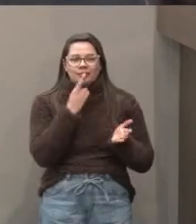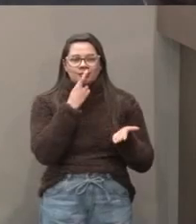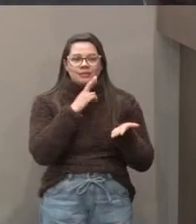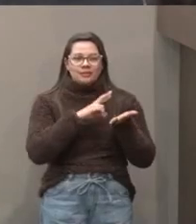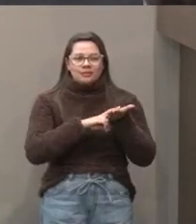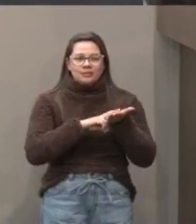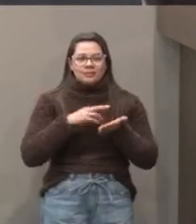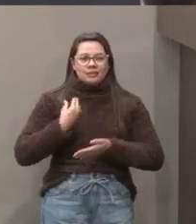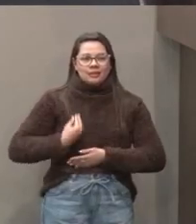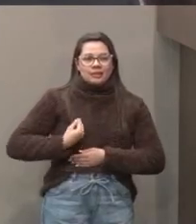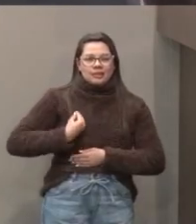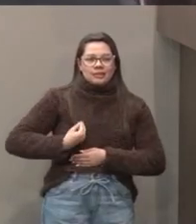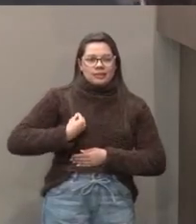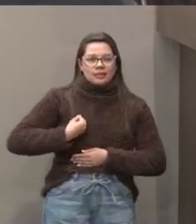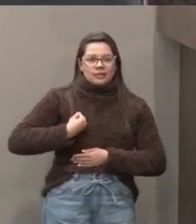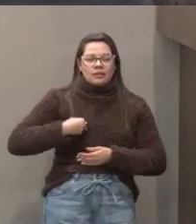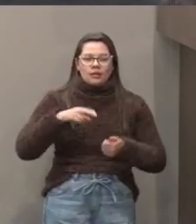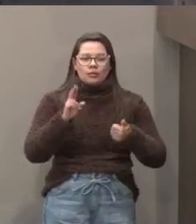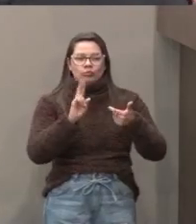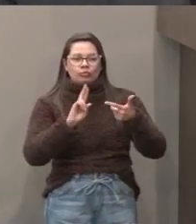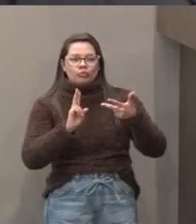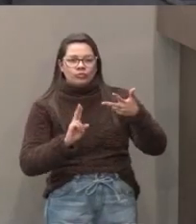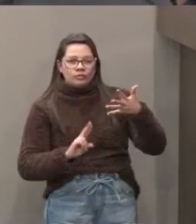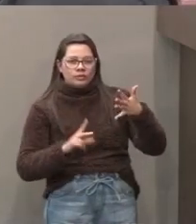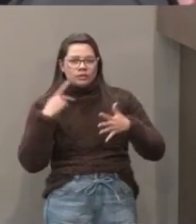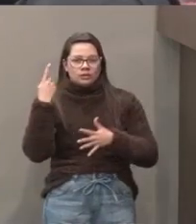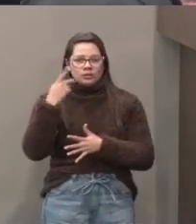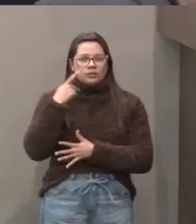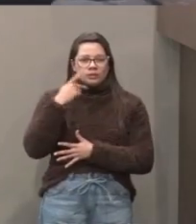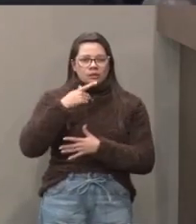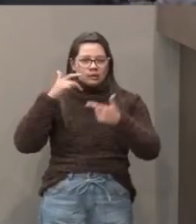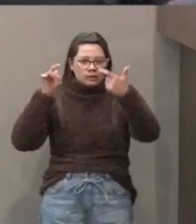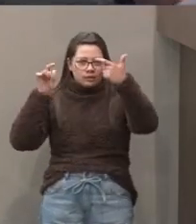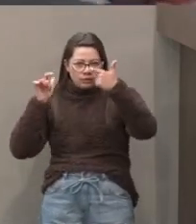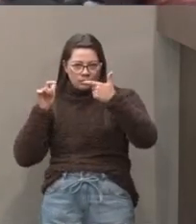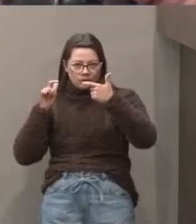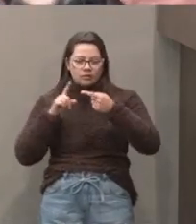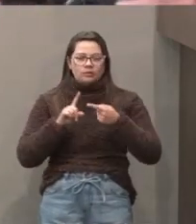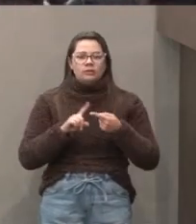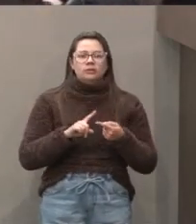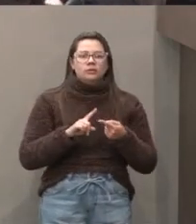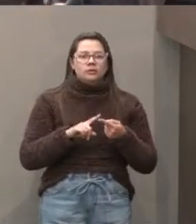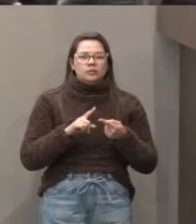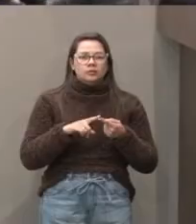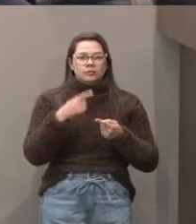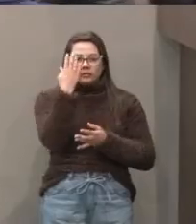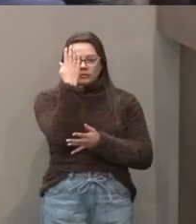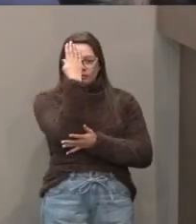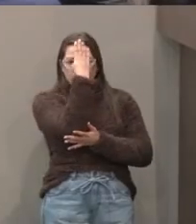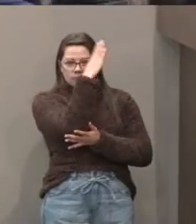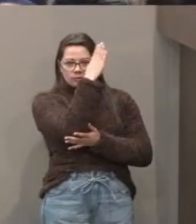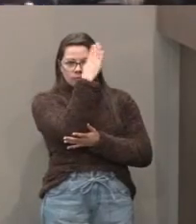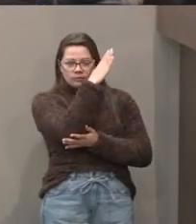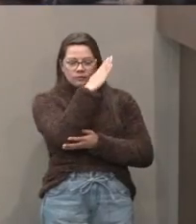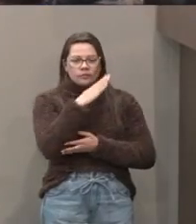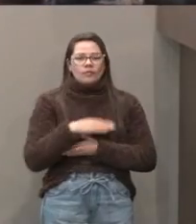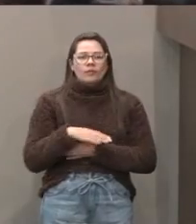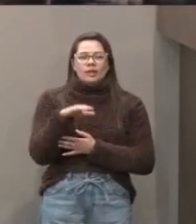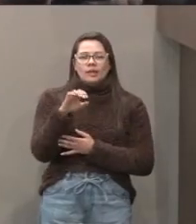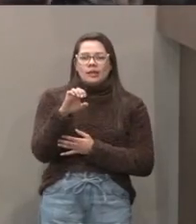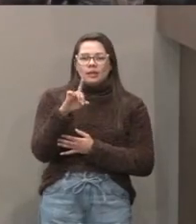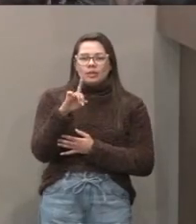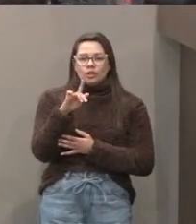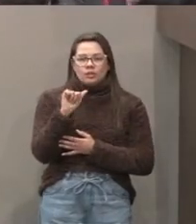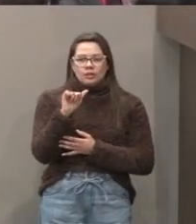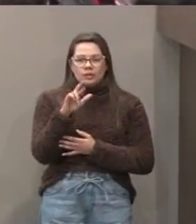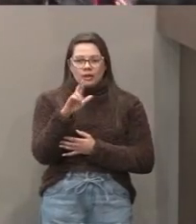Registramos a presença dos seguintes vereadores: Ada Cristina Munareto, Douglas Pereto, Edgar